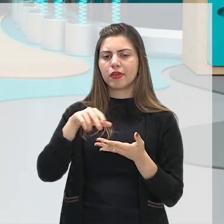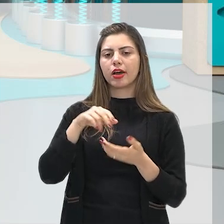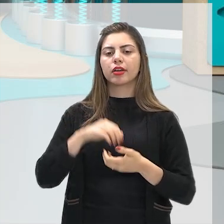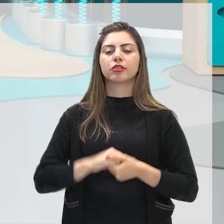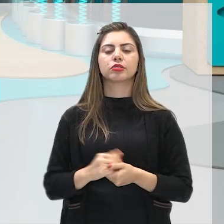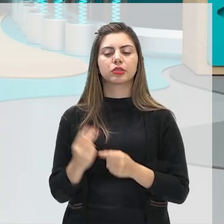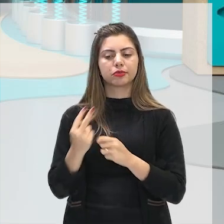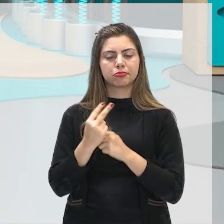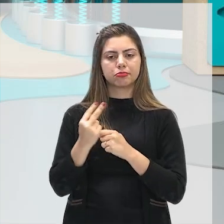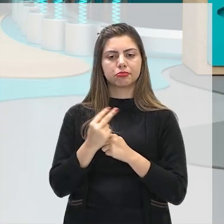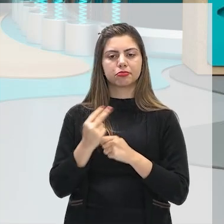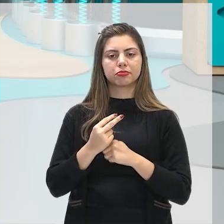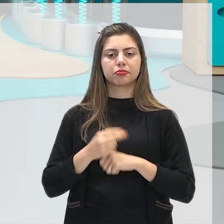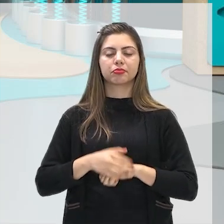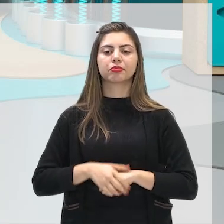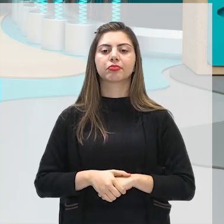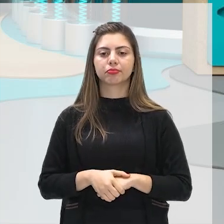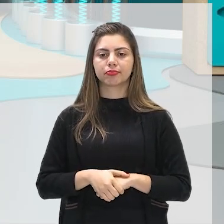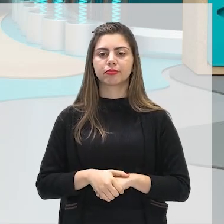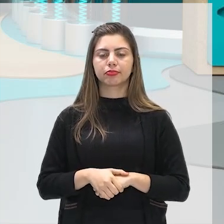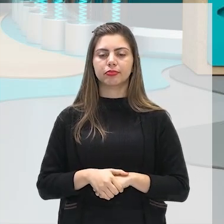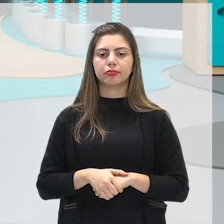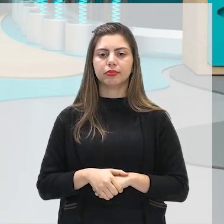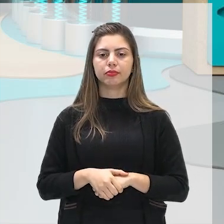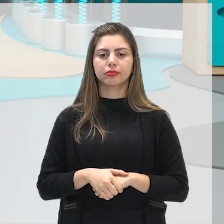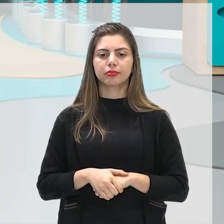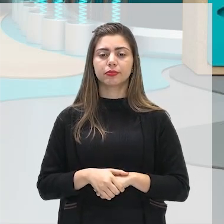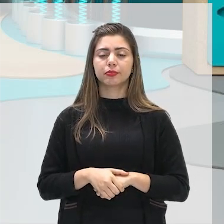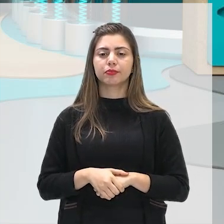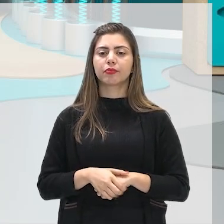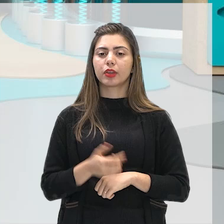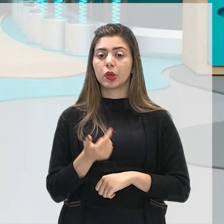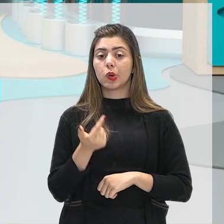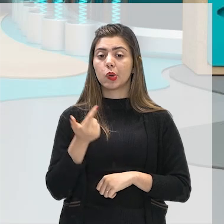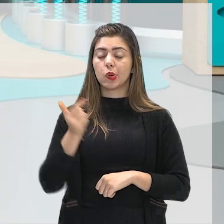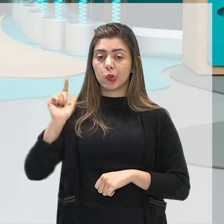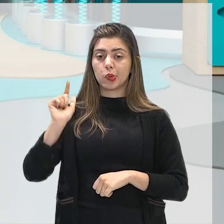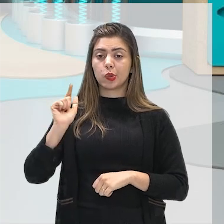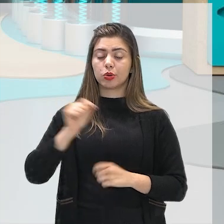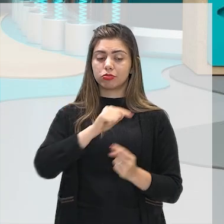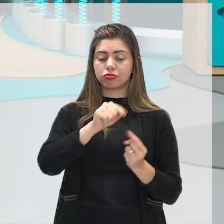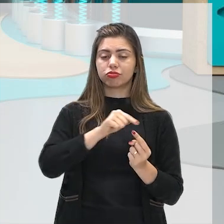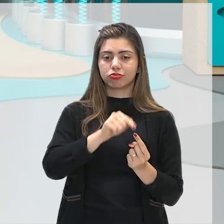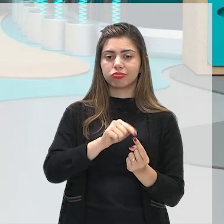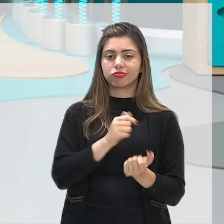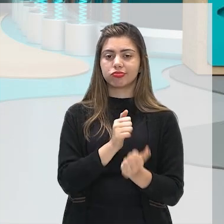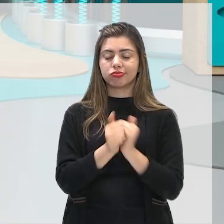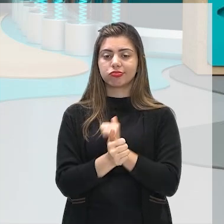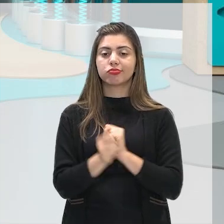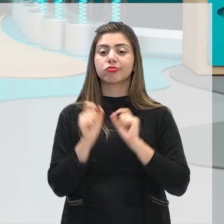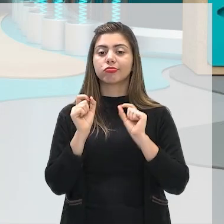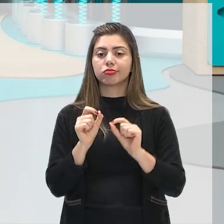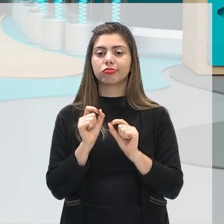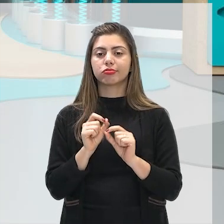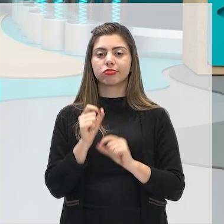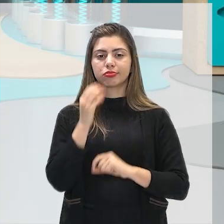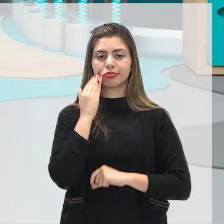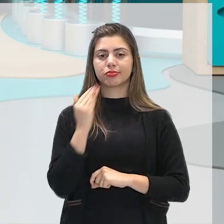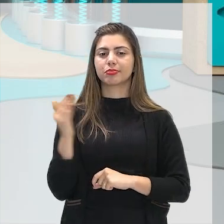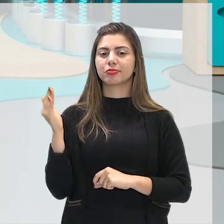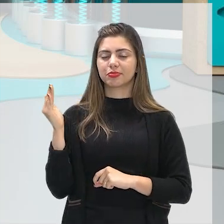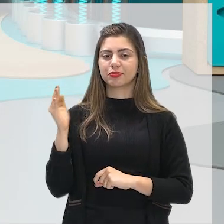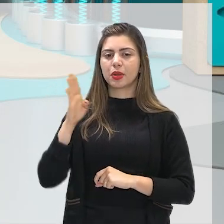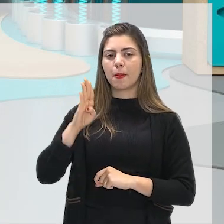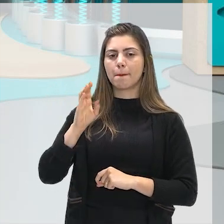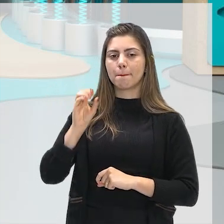para essa prática, certo? Outra prática que eu apresentei para vocês foi a nossa boia cross.